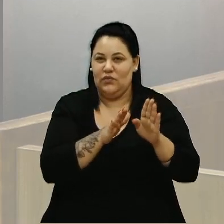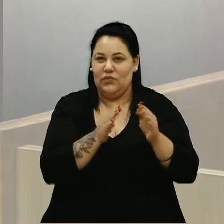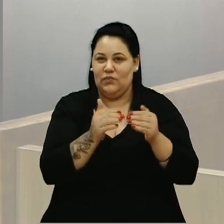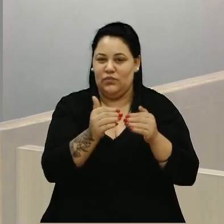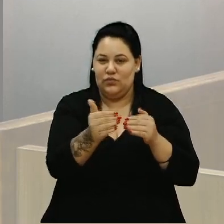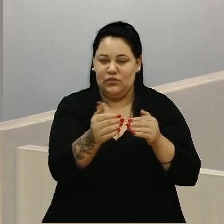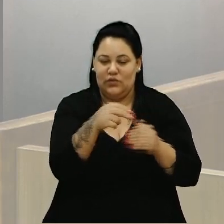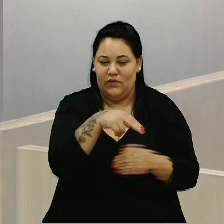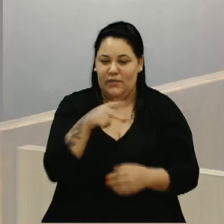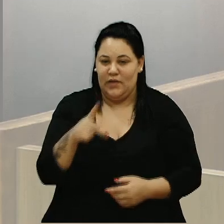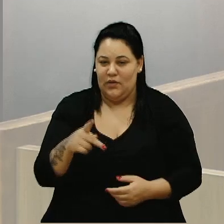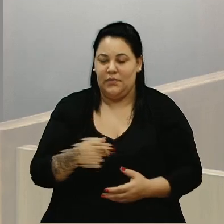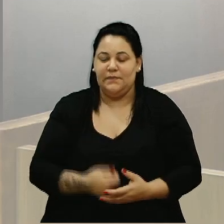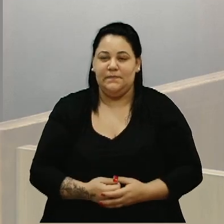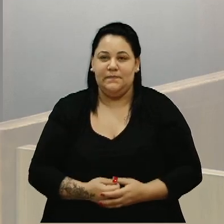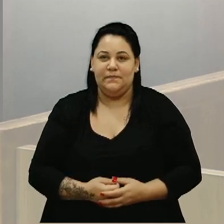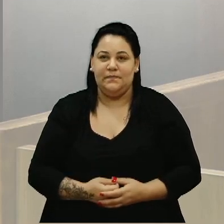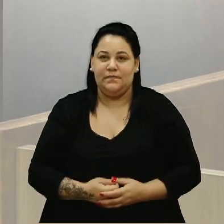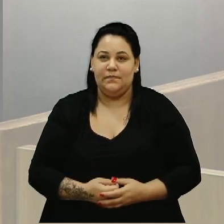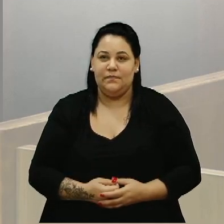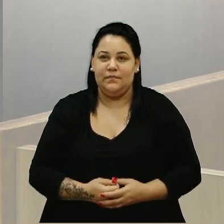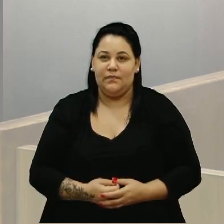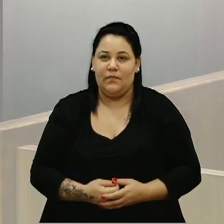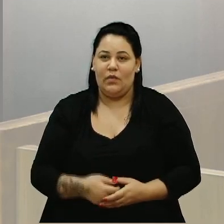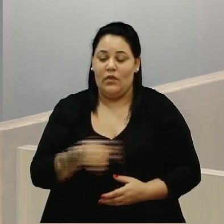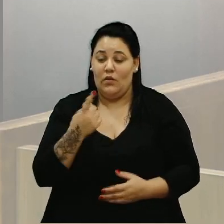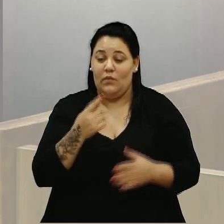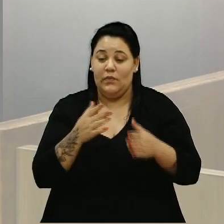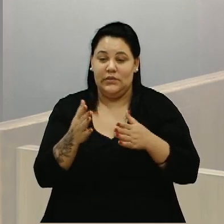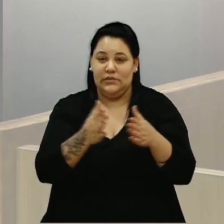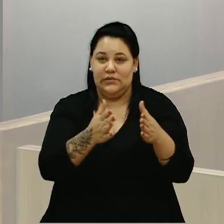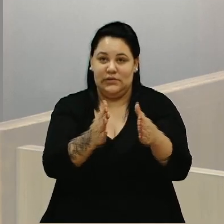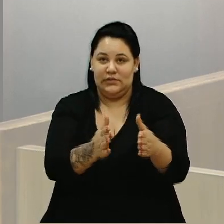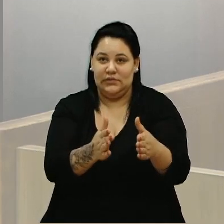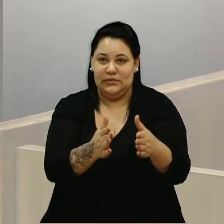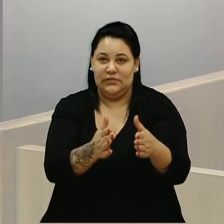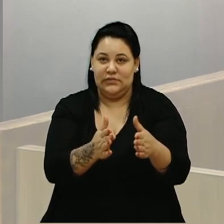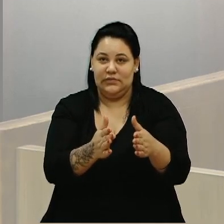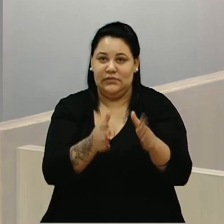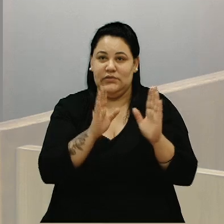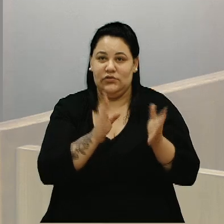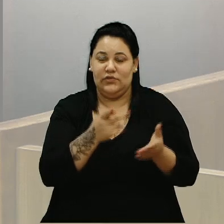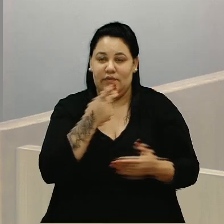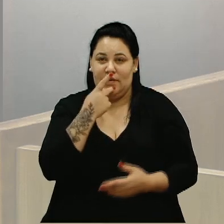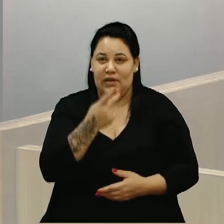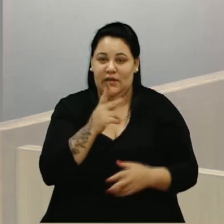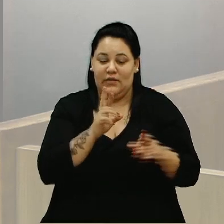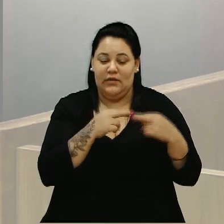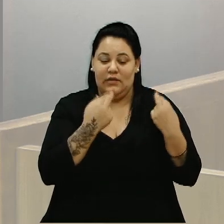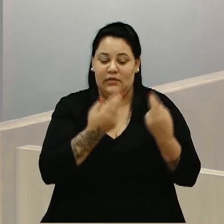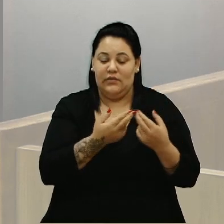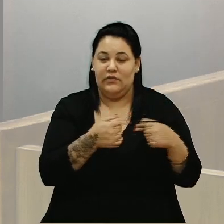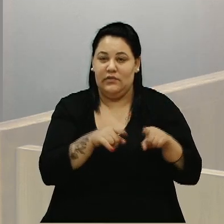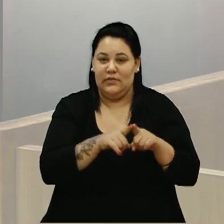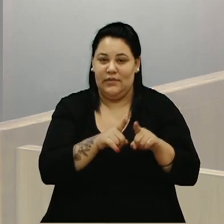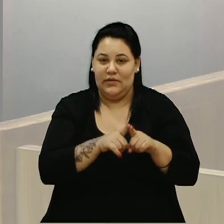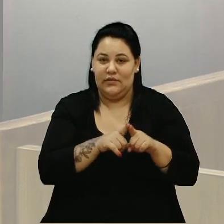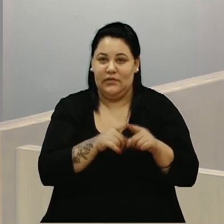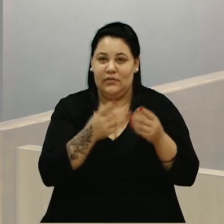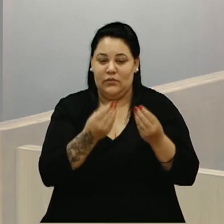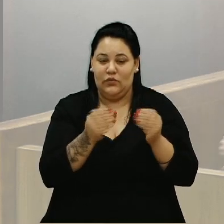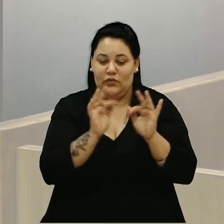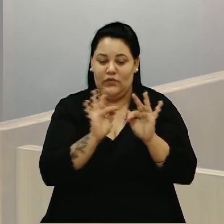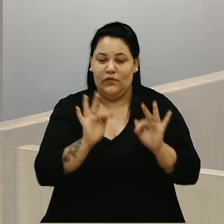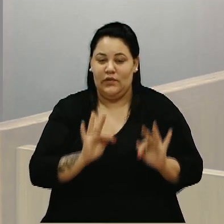Nova Petrópolis. Uma estrada que foi muito falado nessa reunião, que me deixou muito contente,